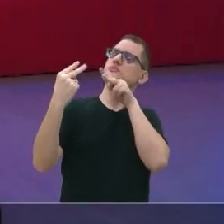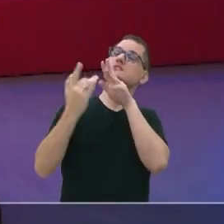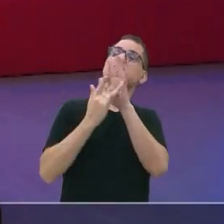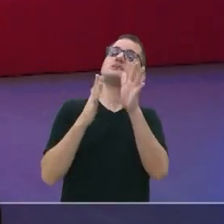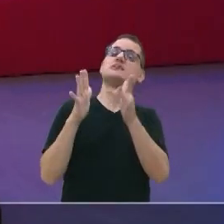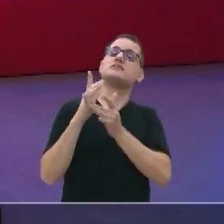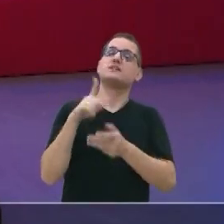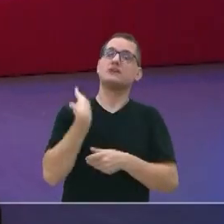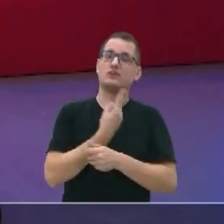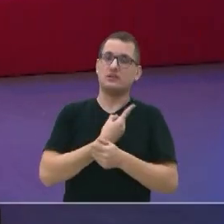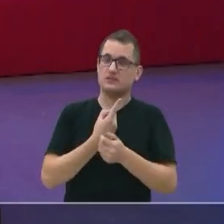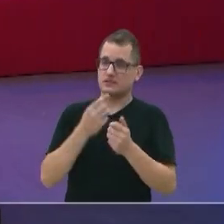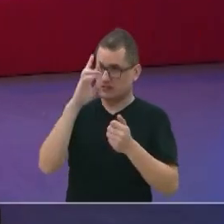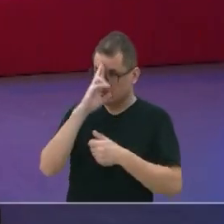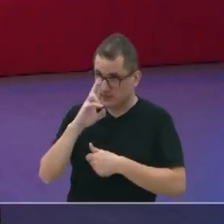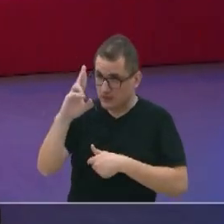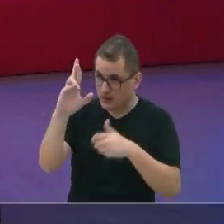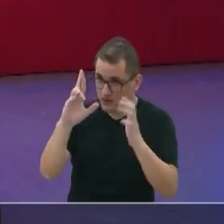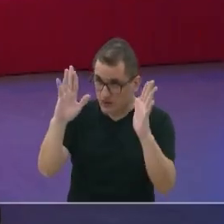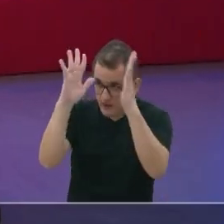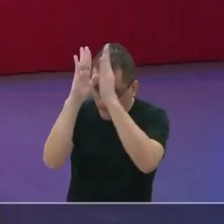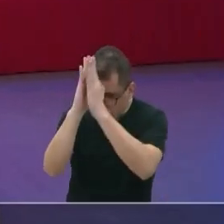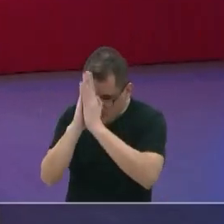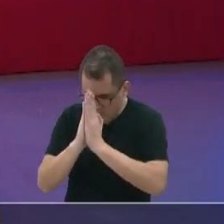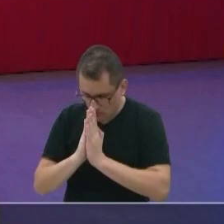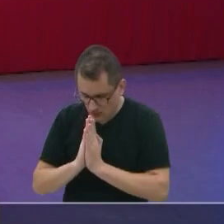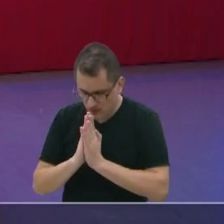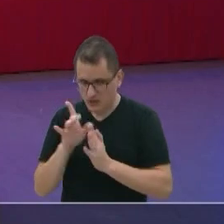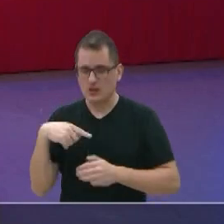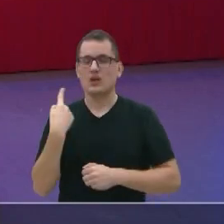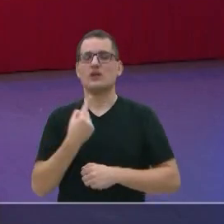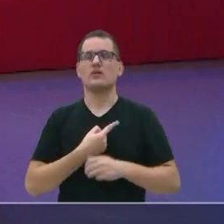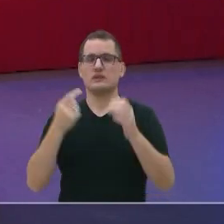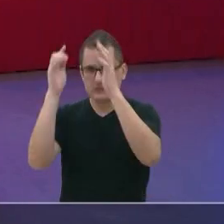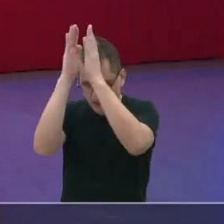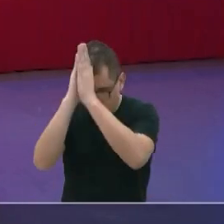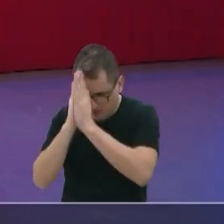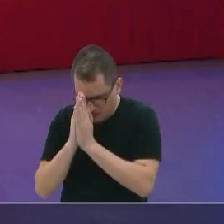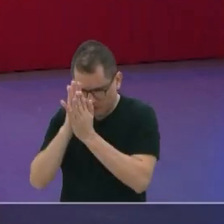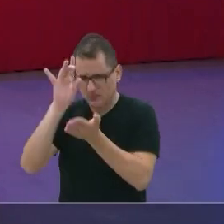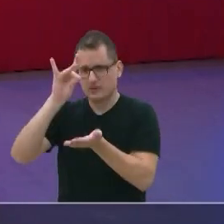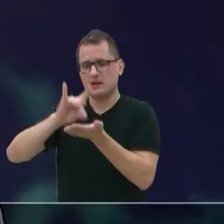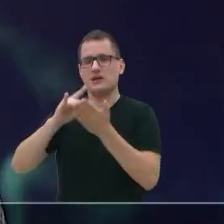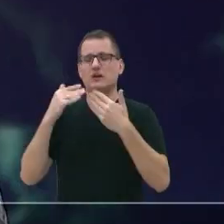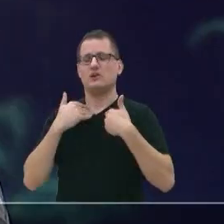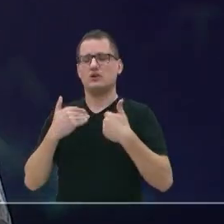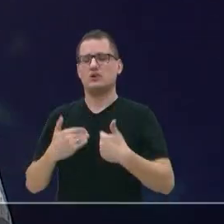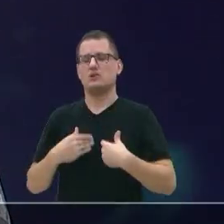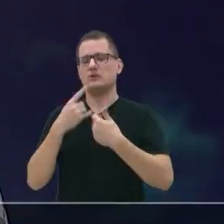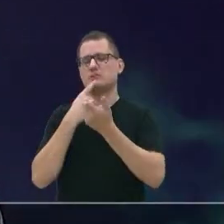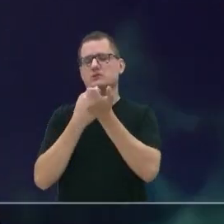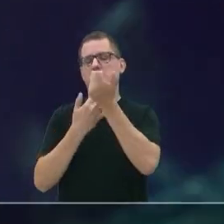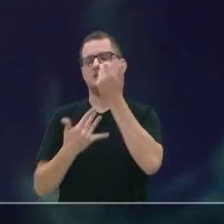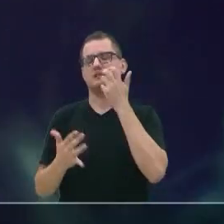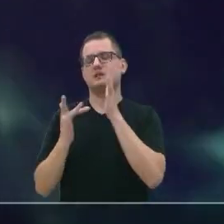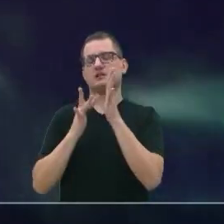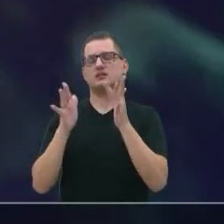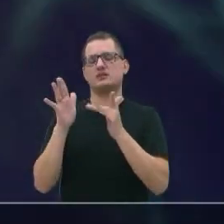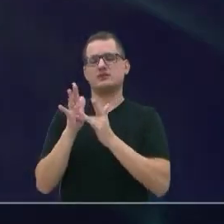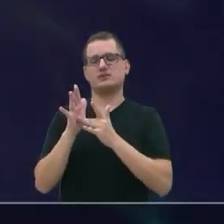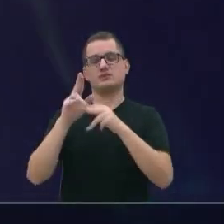Nós adoramos verdadeiramente o corpo e sangue de Jesus. Por isso, vamos